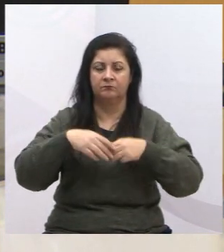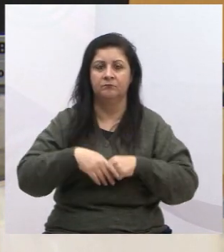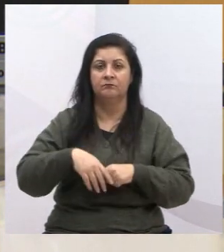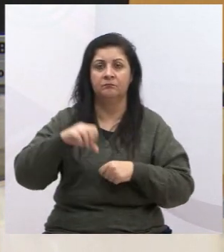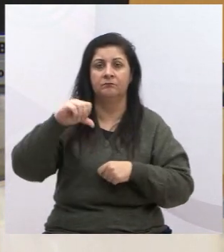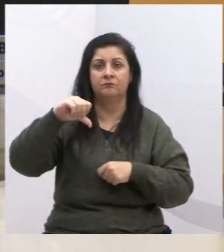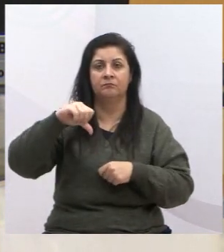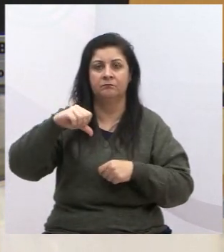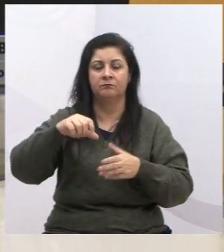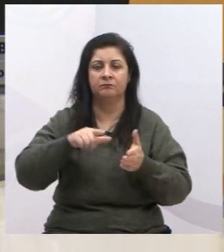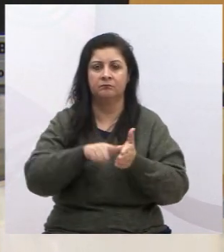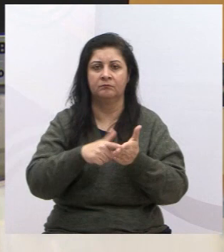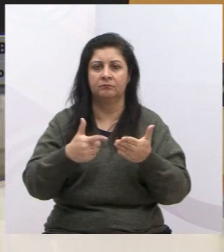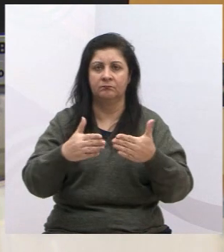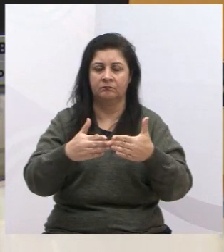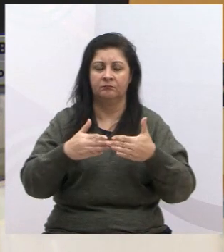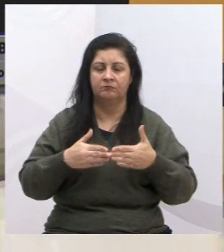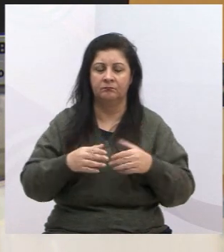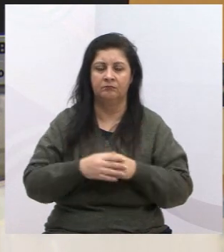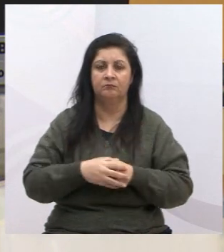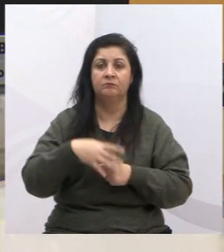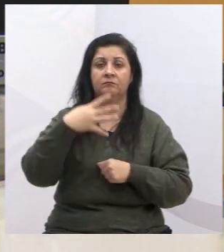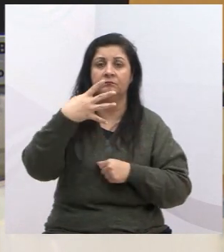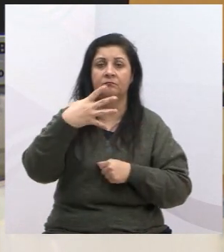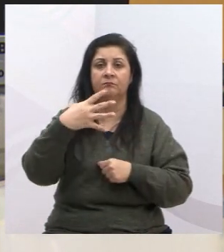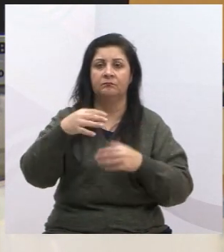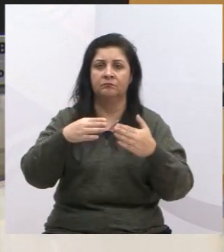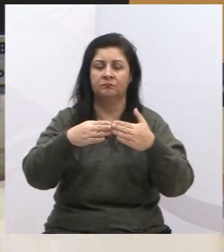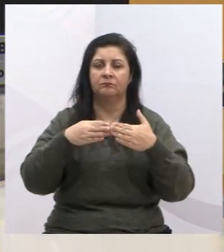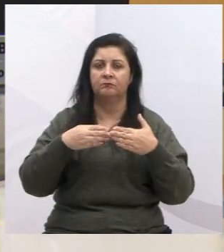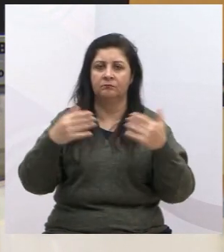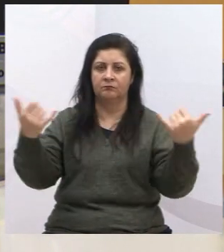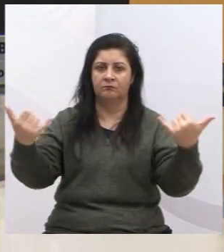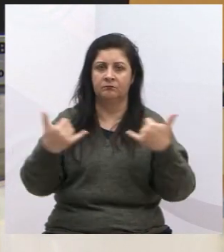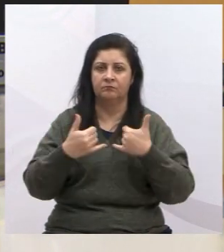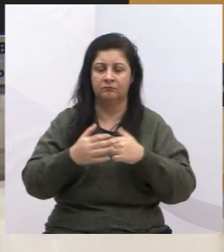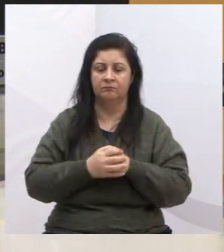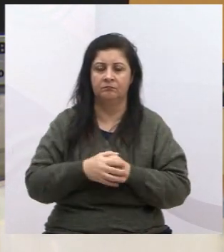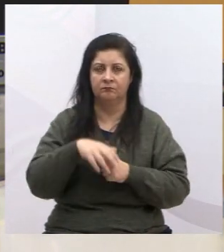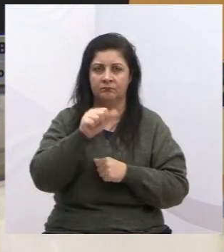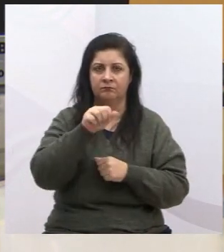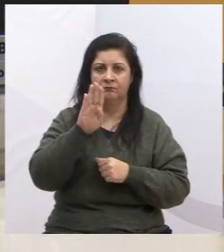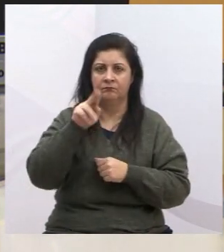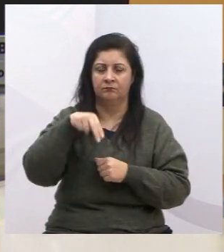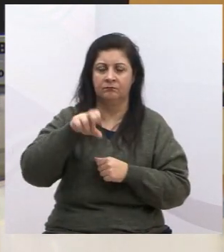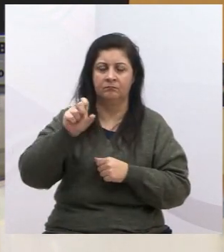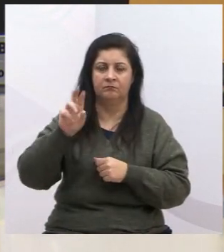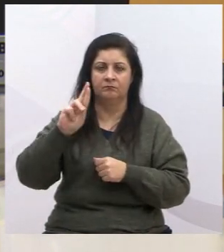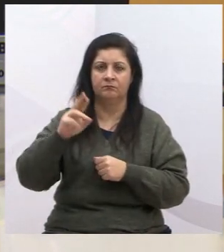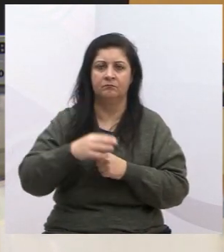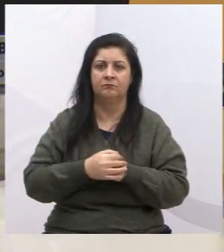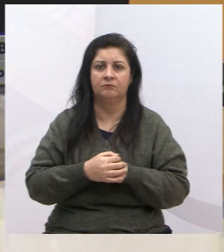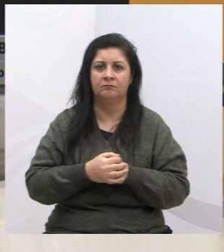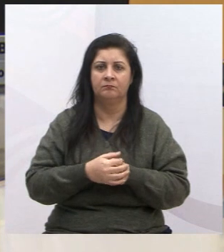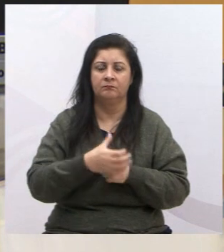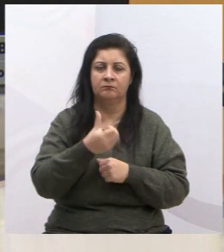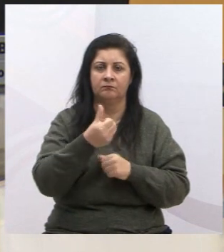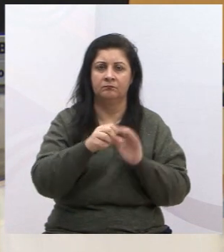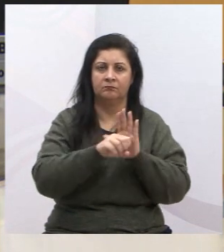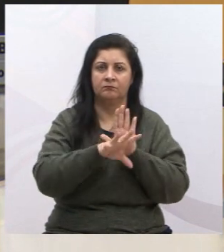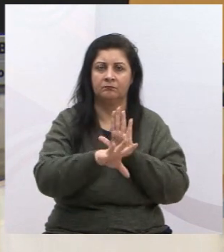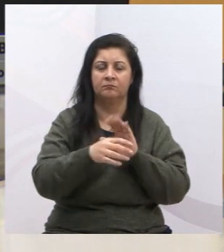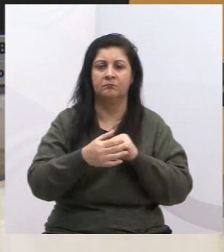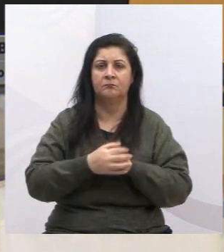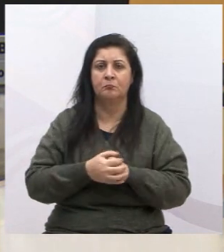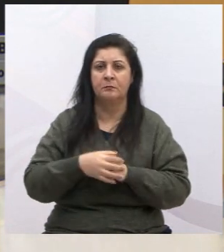9 requerimentos e 4 pedidos de informação. Abner de Madureira, 6